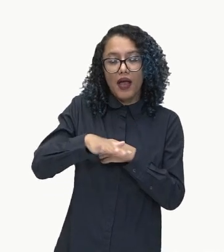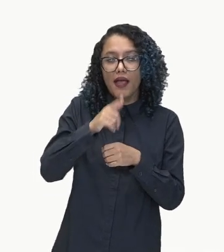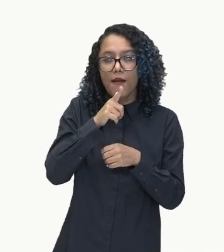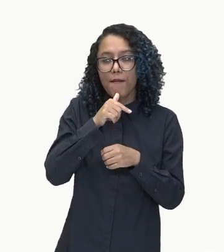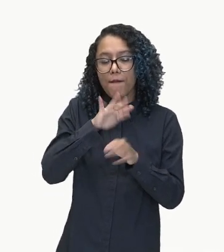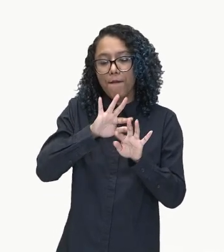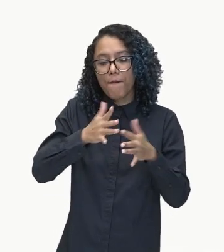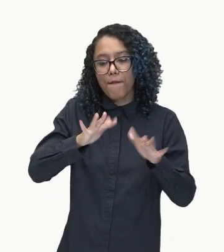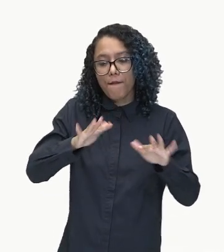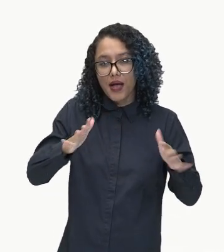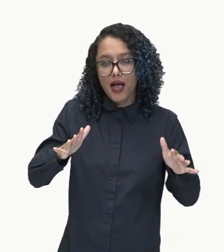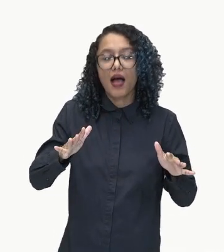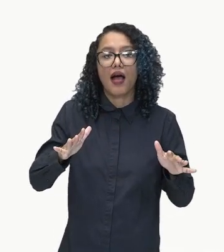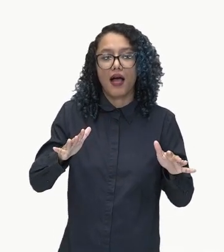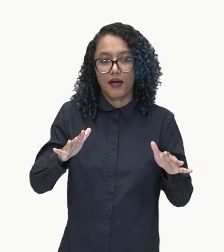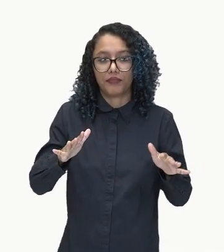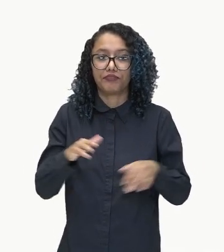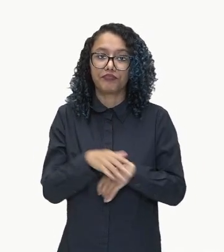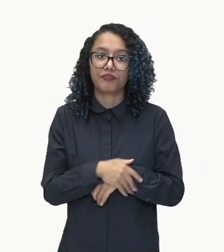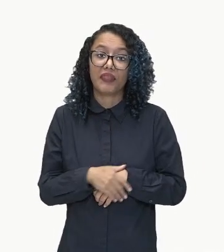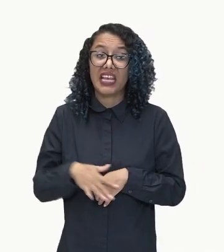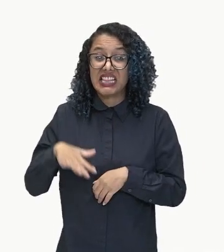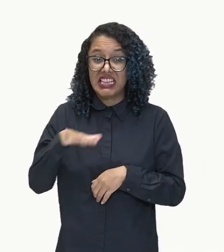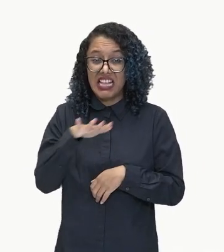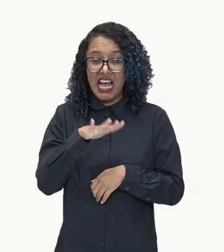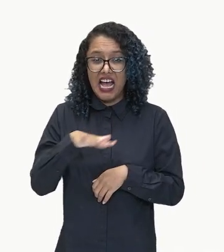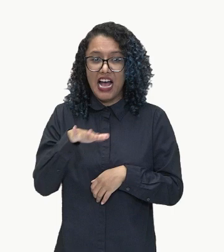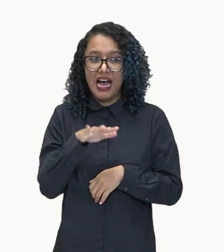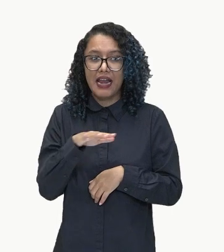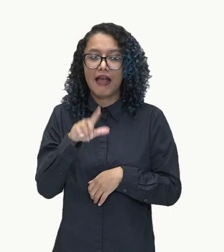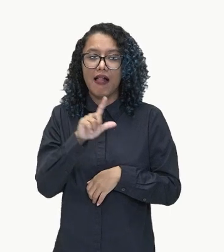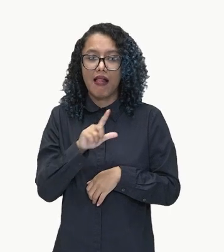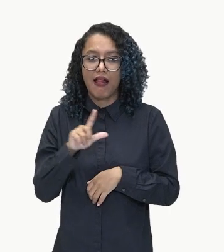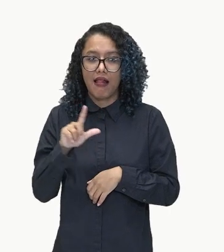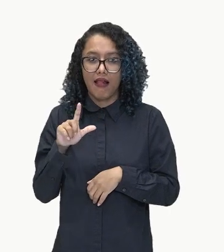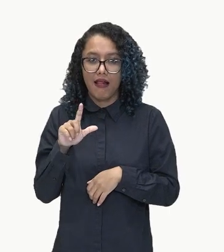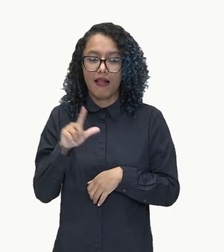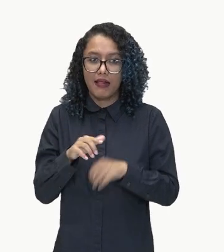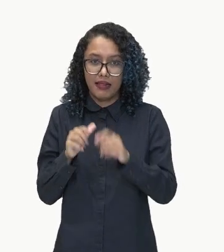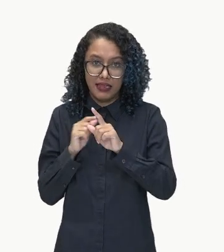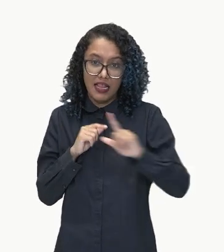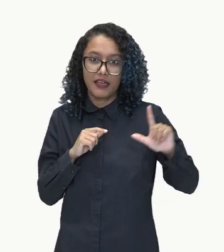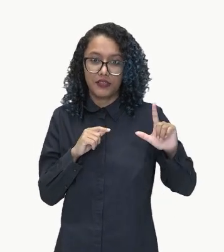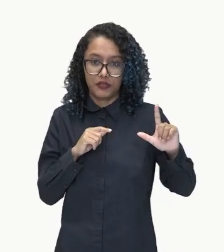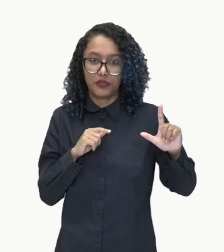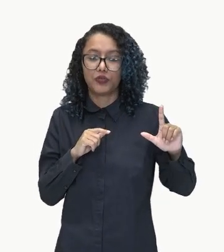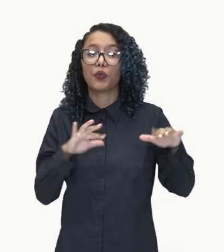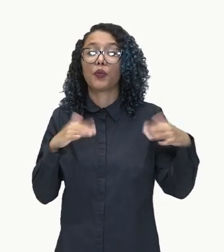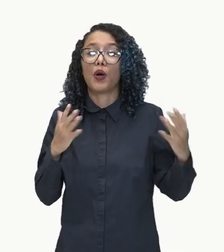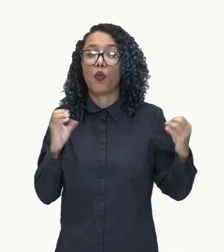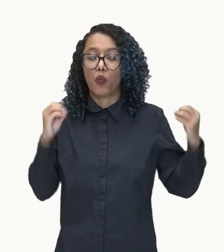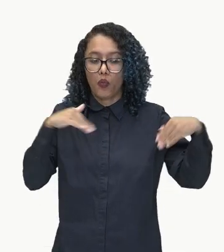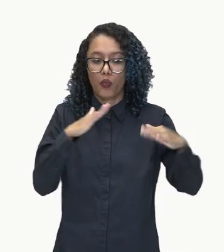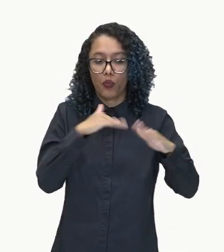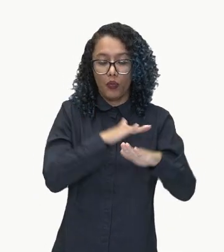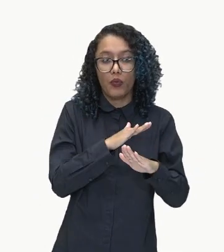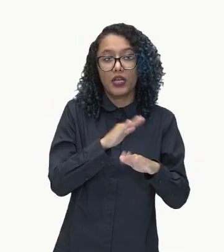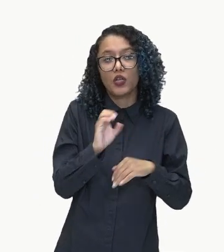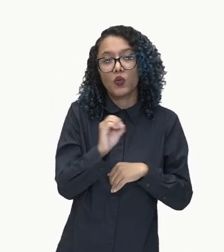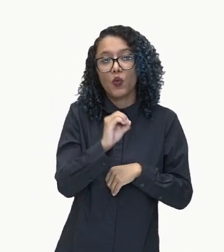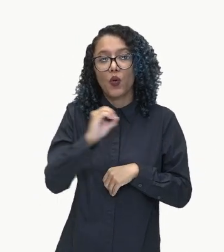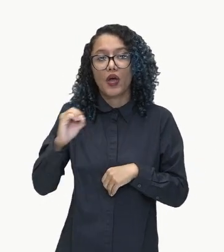Então, vai ser banhado na parte leste pelo Oceano Atlântico e na parte